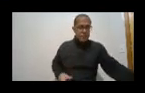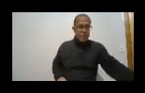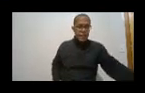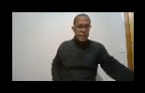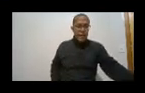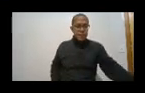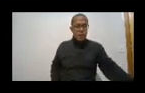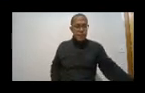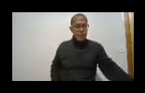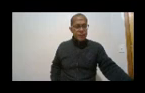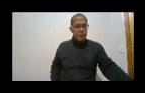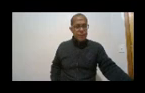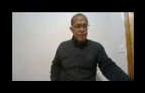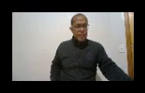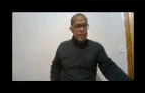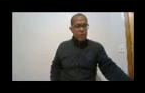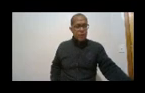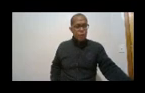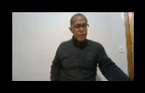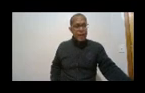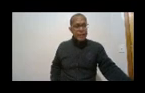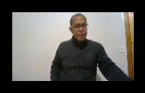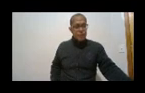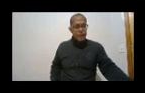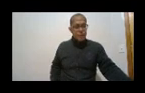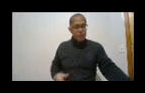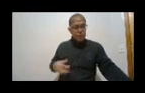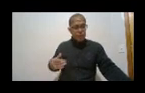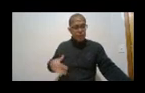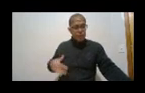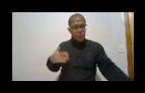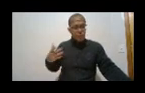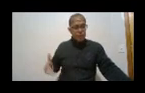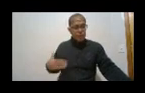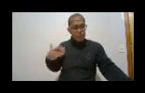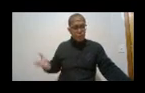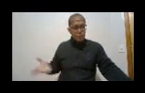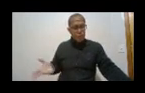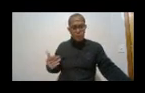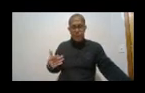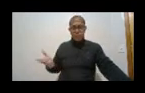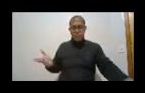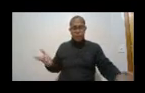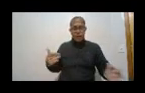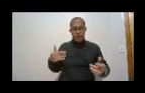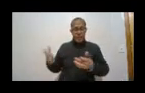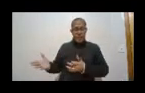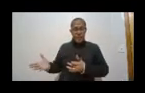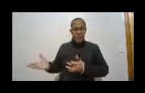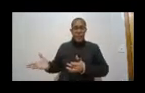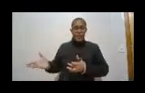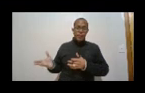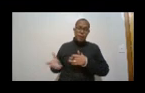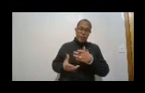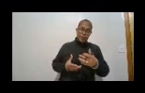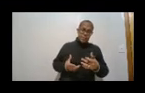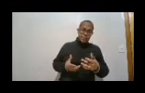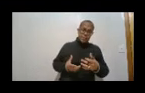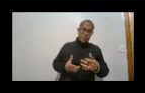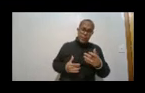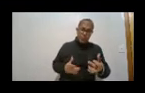vão reconhecer as drogas que estão ali conjugadas, não é, com ácido glicurônico, glutationa, grupamento sulfato para eliminar,